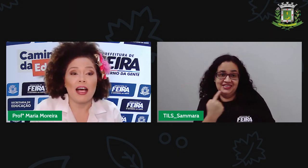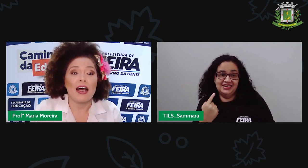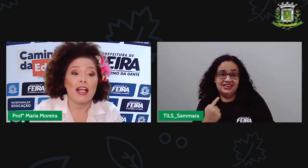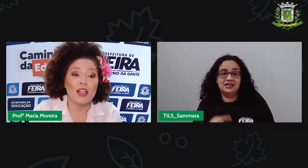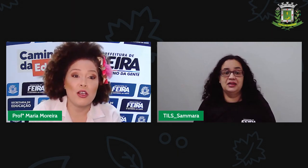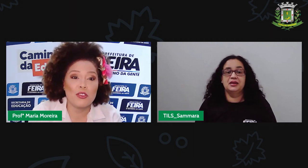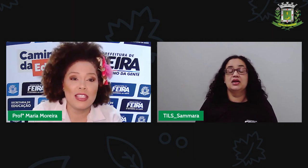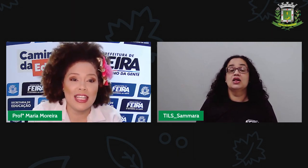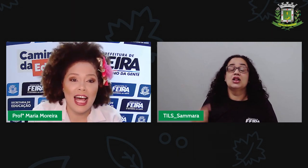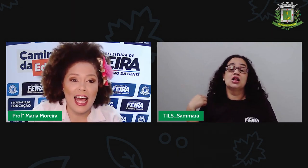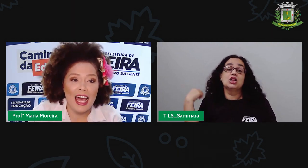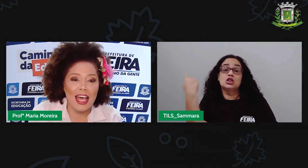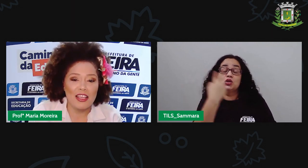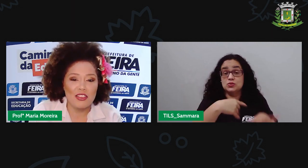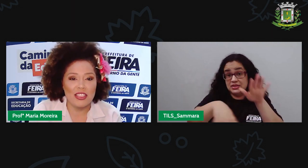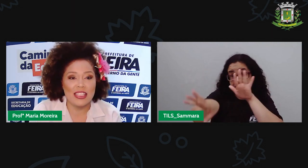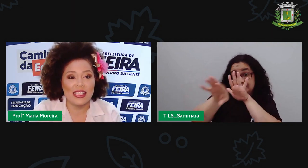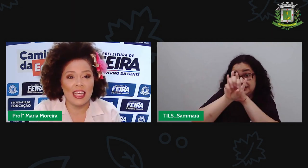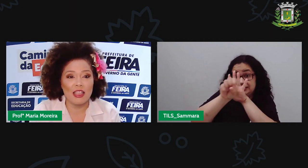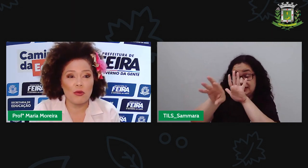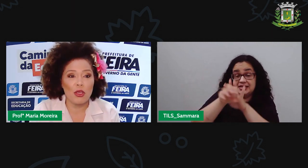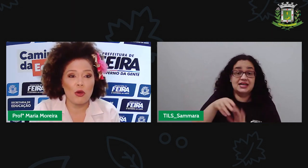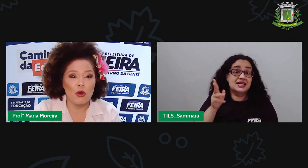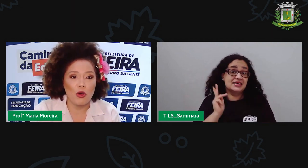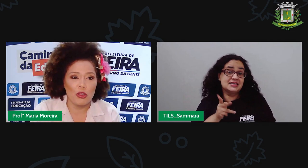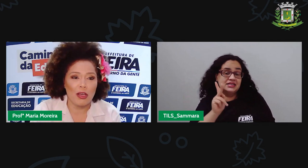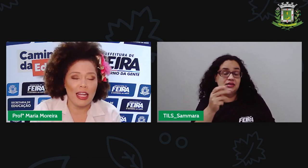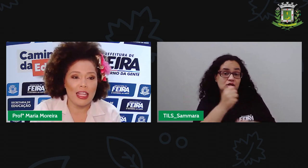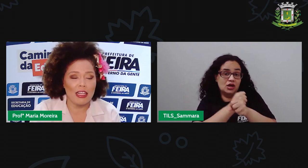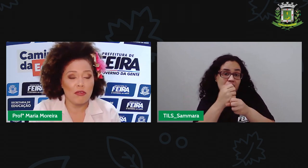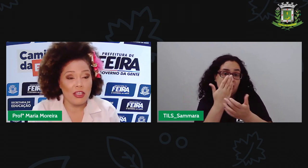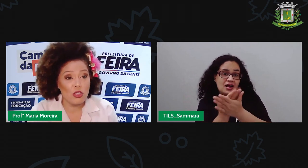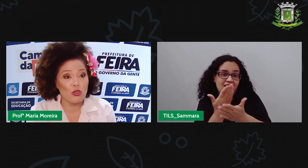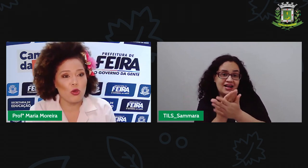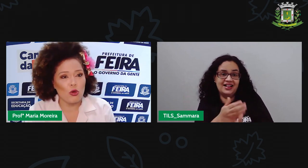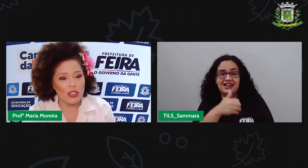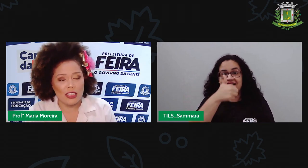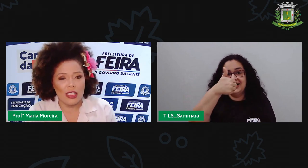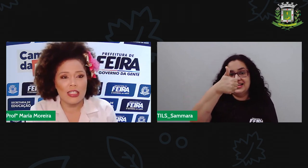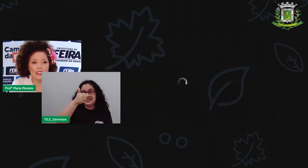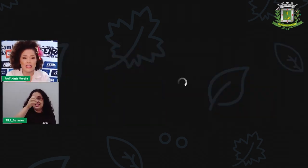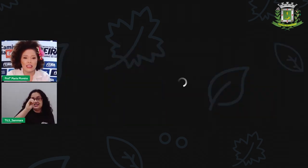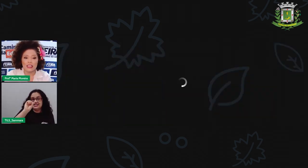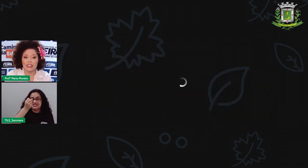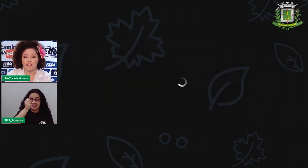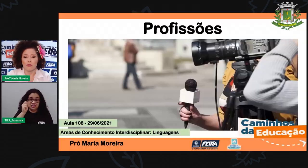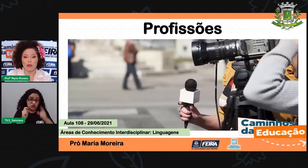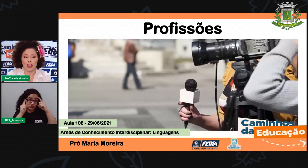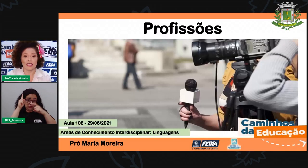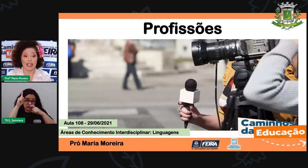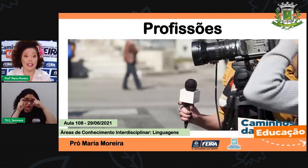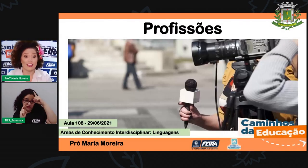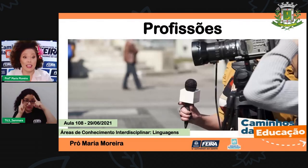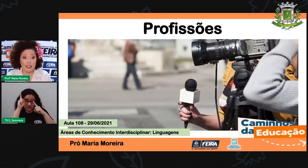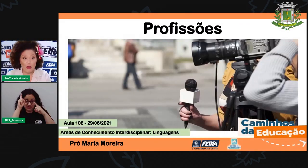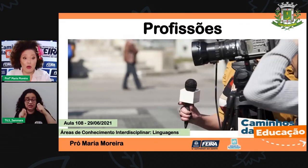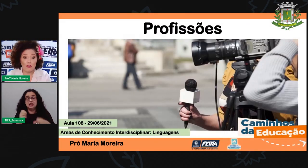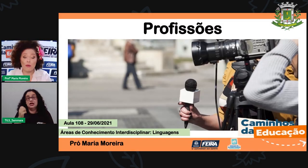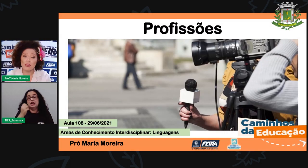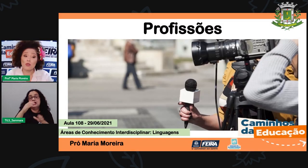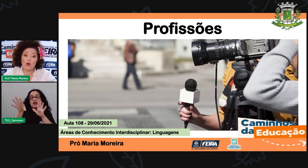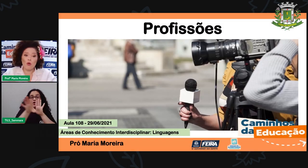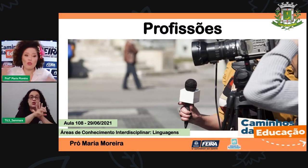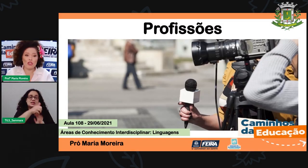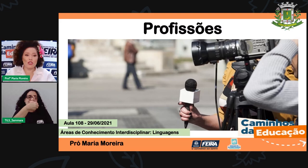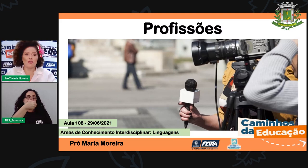Vamos lá, nosso slide 108, carinha não, fez sonhos, né? Vamos lá, slide 108,